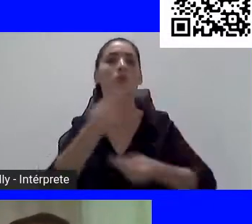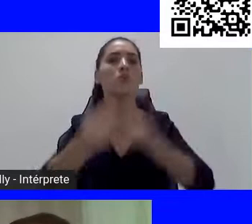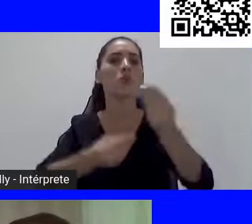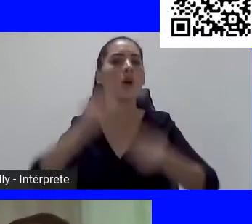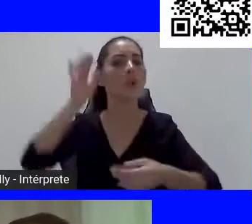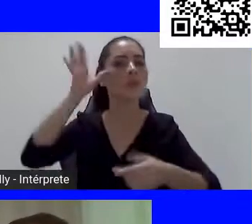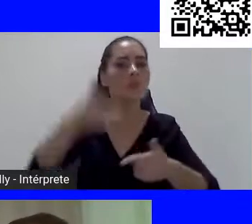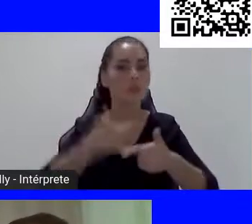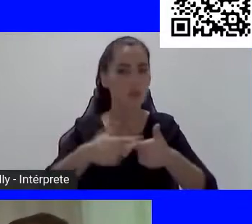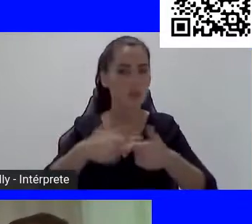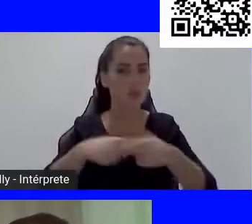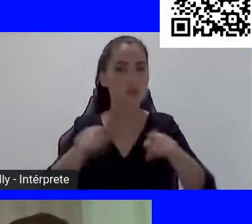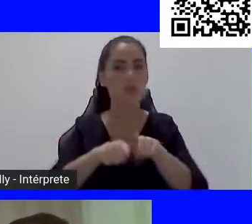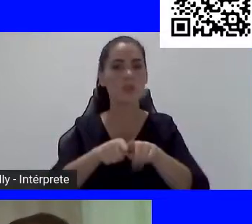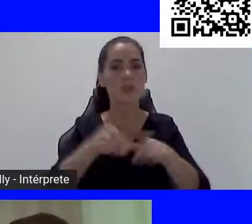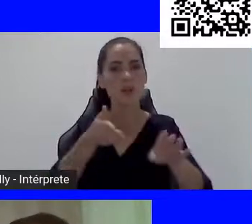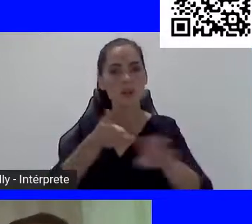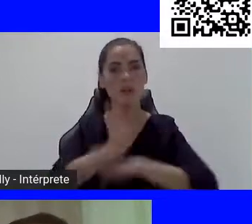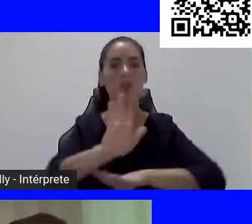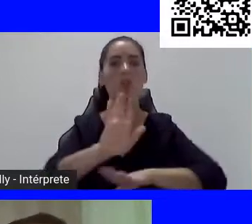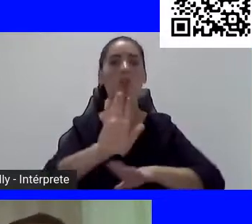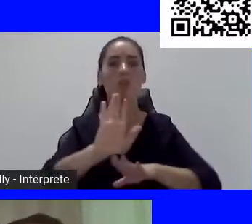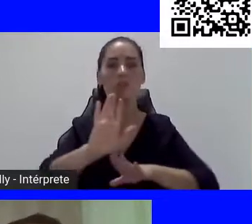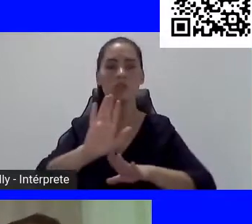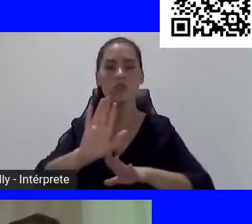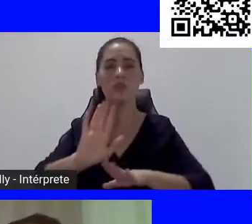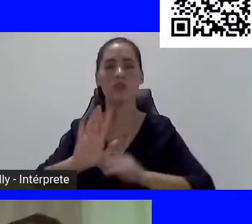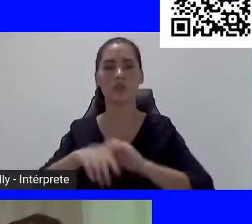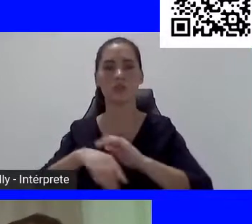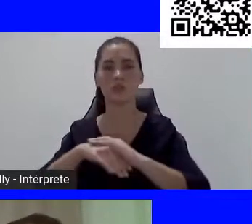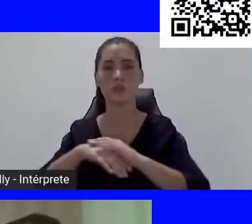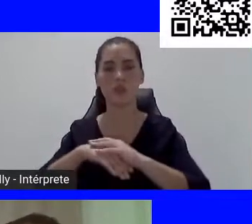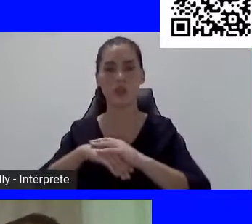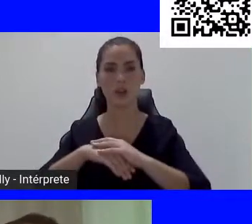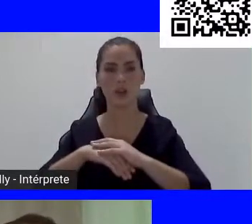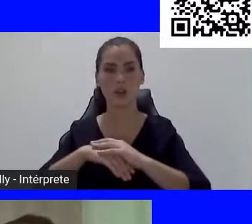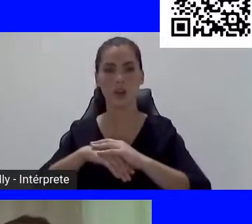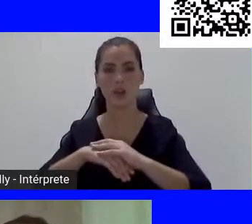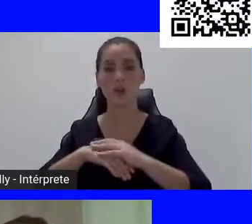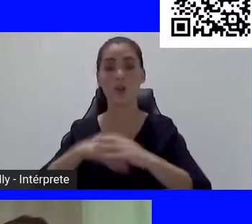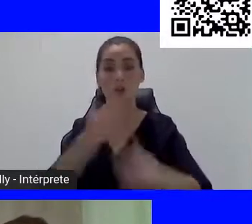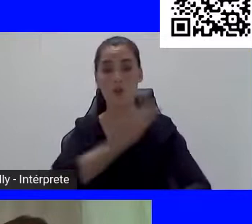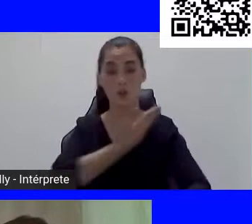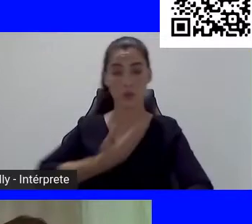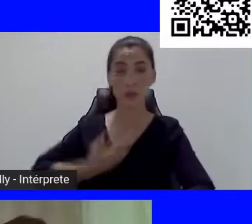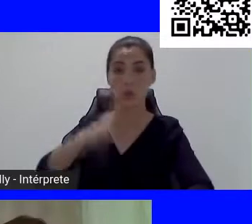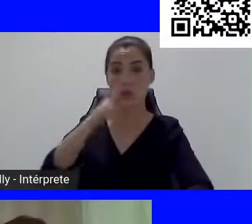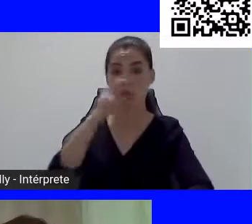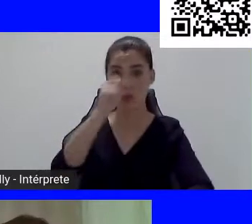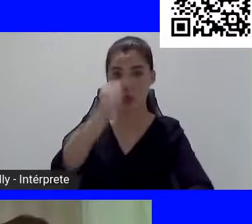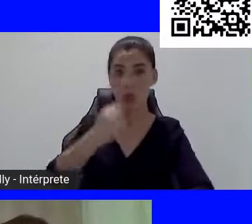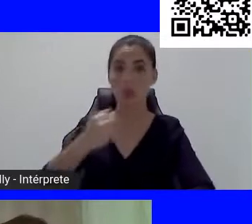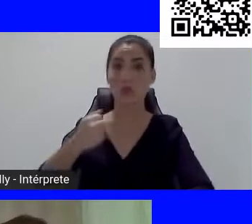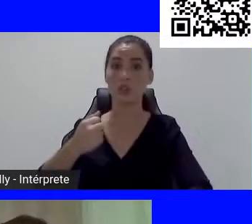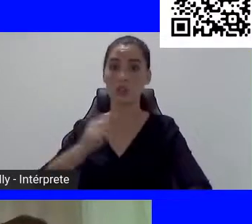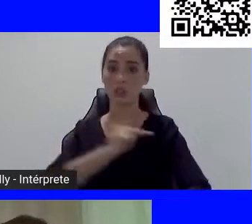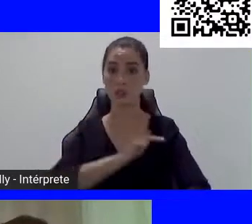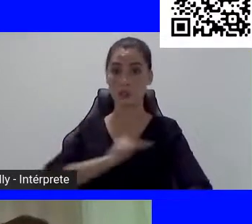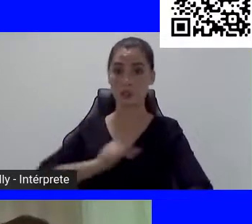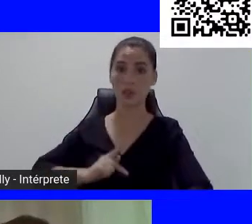economia dando resultado nos primeiros 6 meses, o governo sendo forte no presidencialismo como nós temos